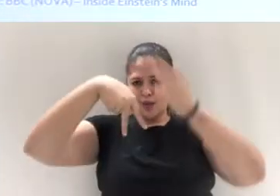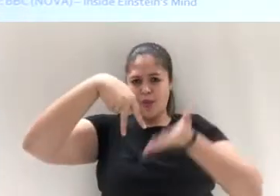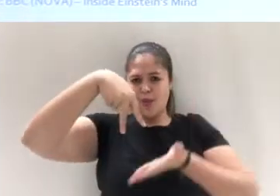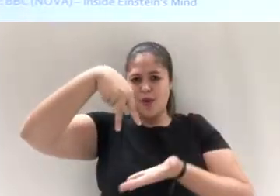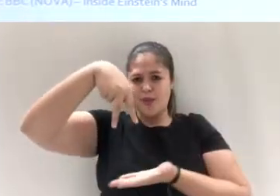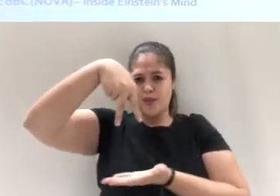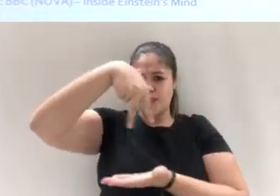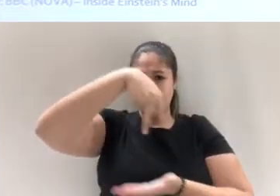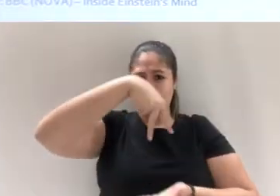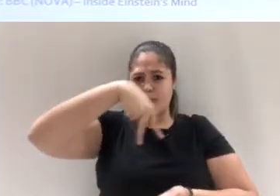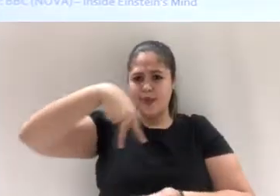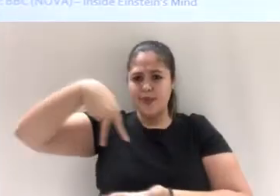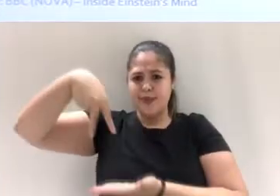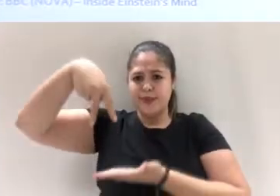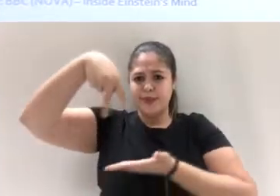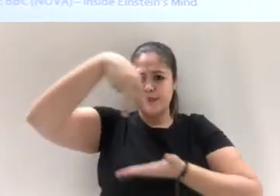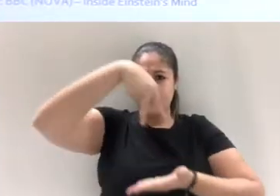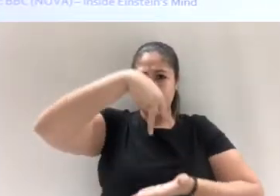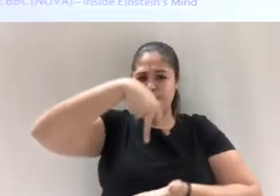flutuando,